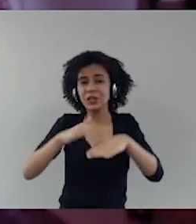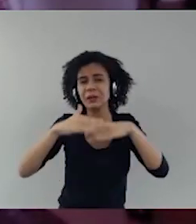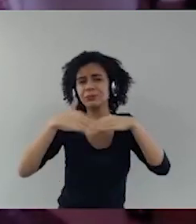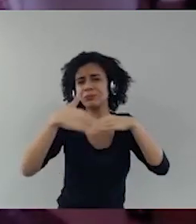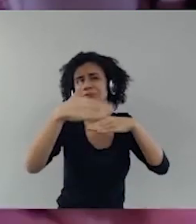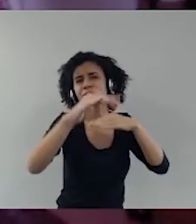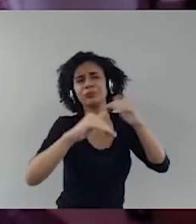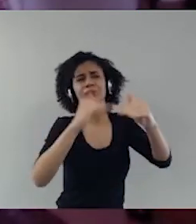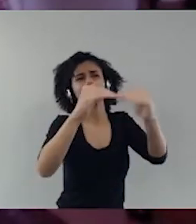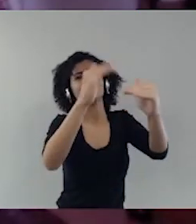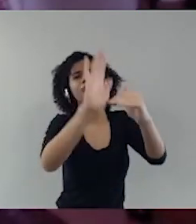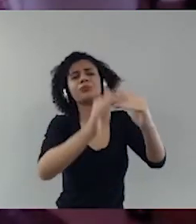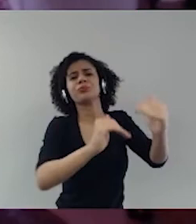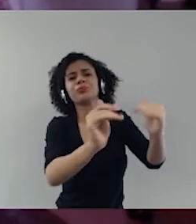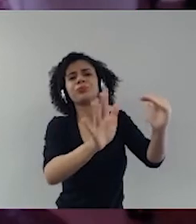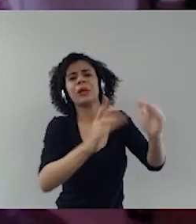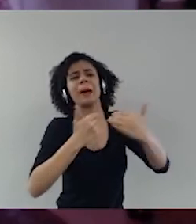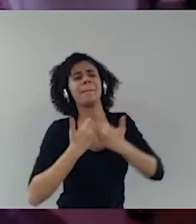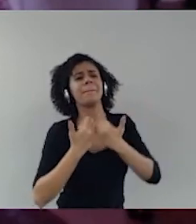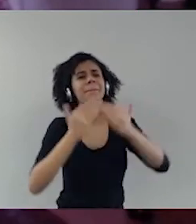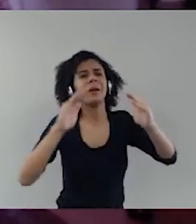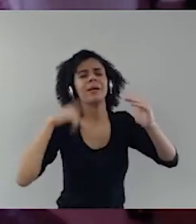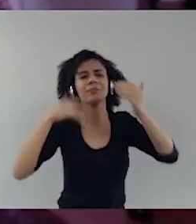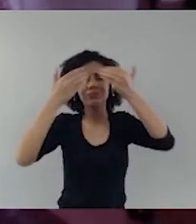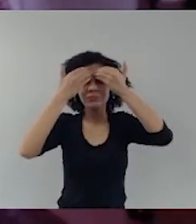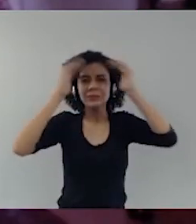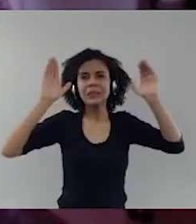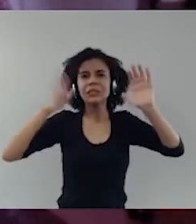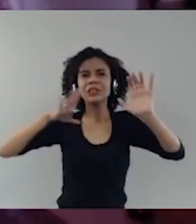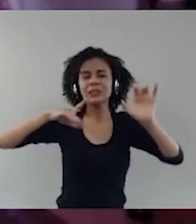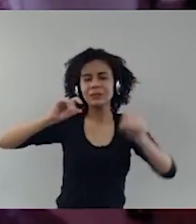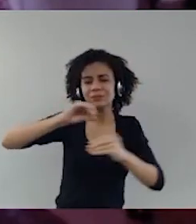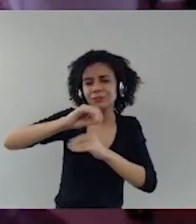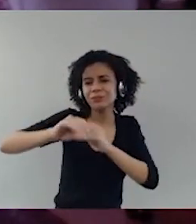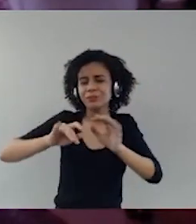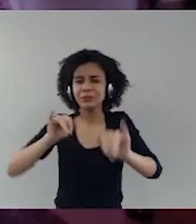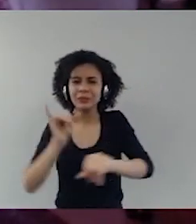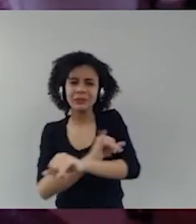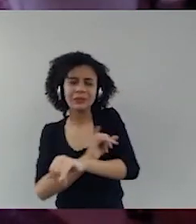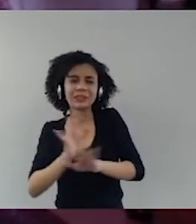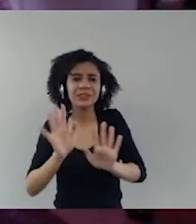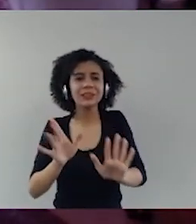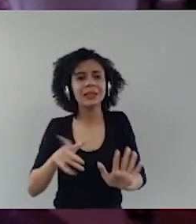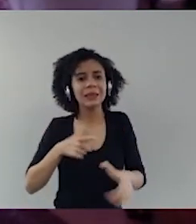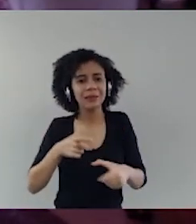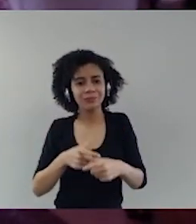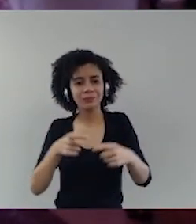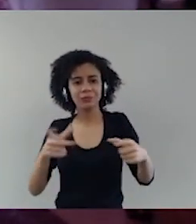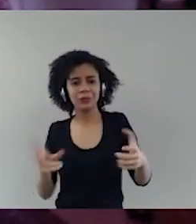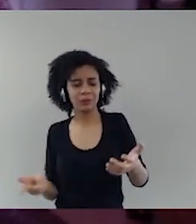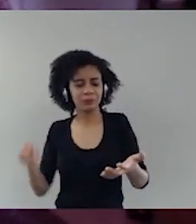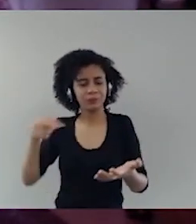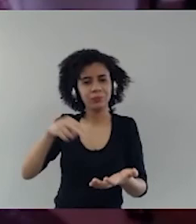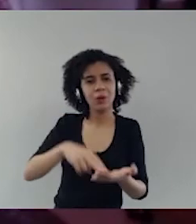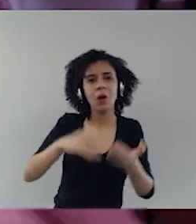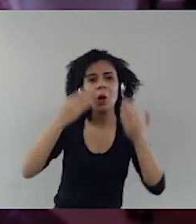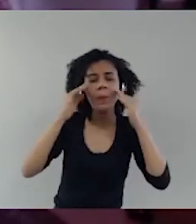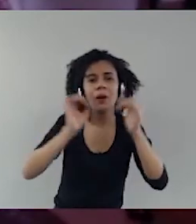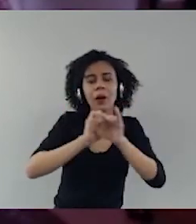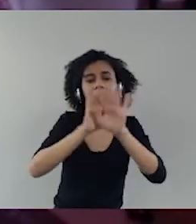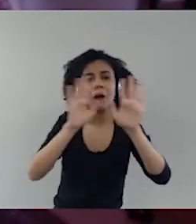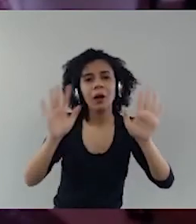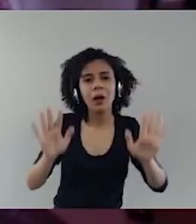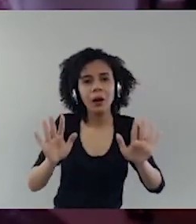avançada, muito mais aberta, muito mais articulada e oferece um espaço muito maior de compreensão